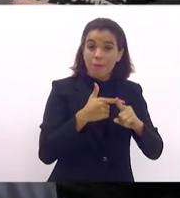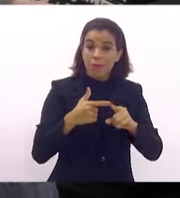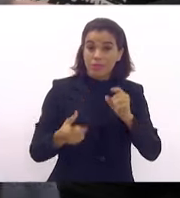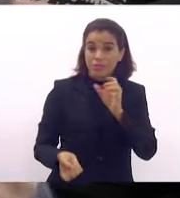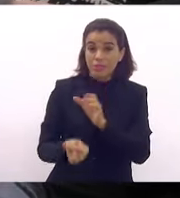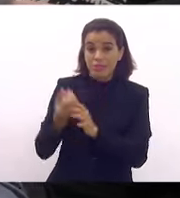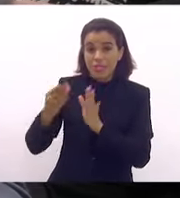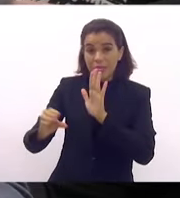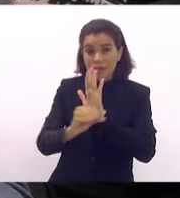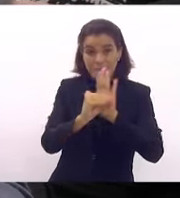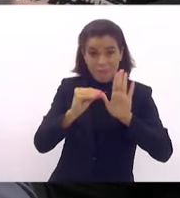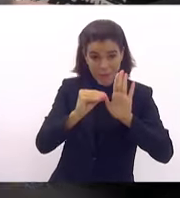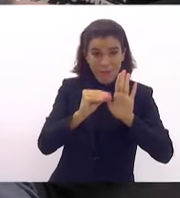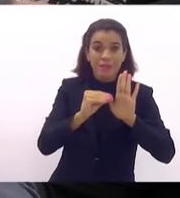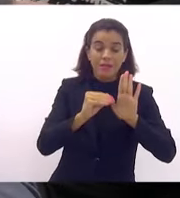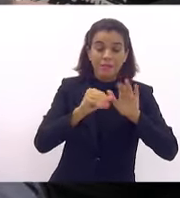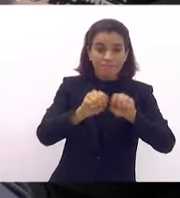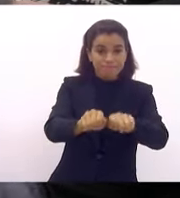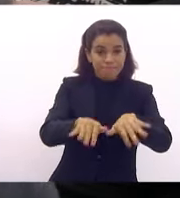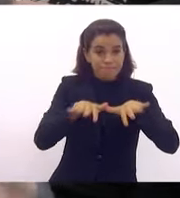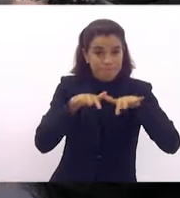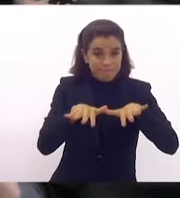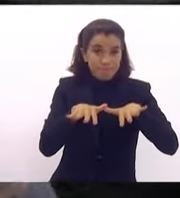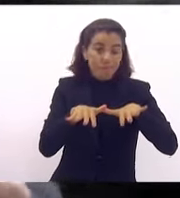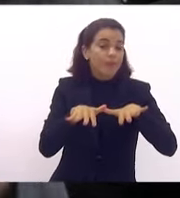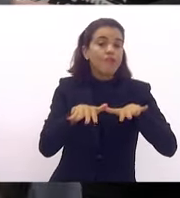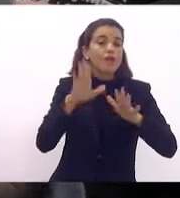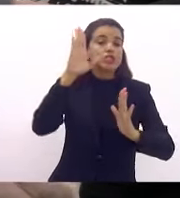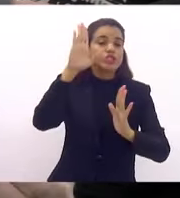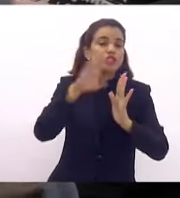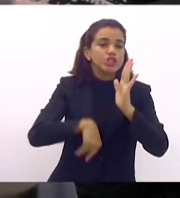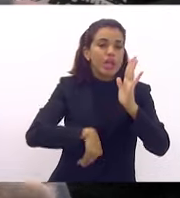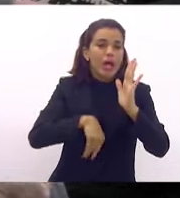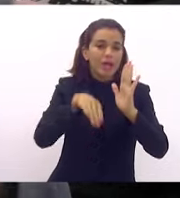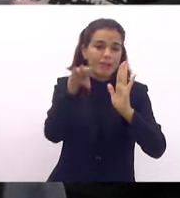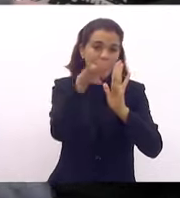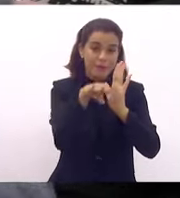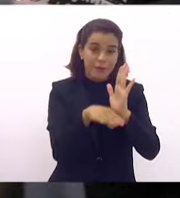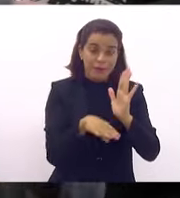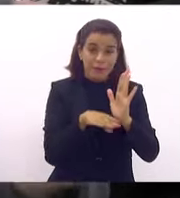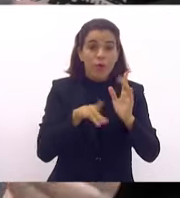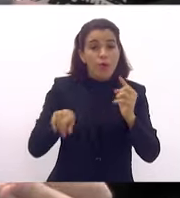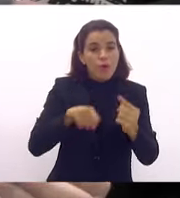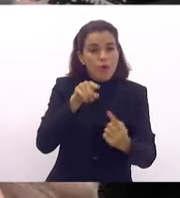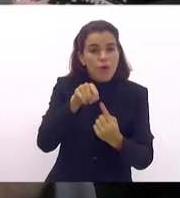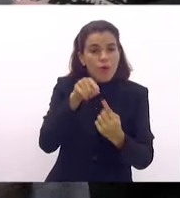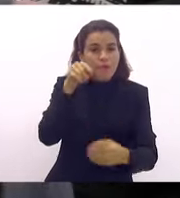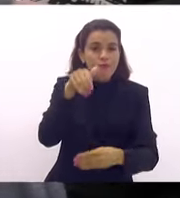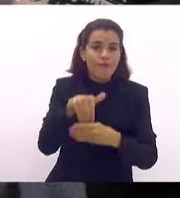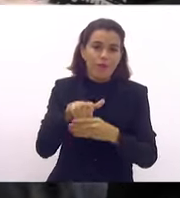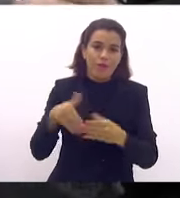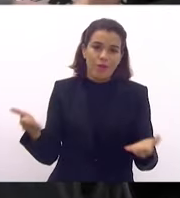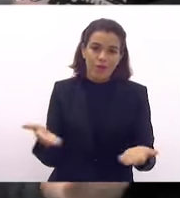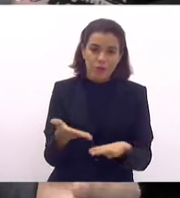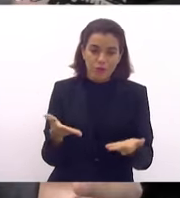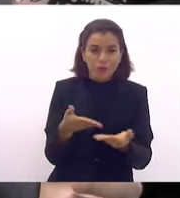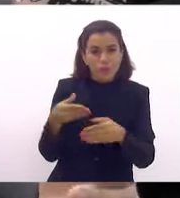o projeto sai de pauta. É, e a gente não quer que saia de pauta, a gente quer que ele seja votado hoje. Então, eu vou encaminhar para a Vossa Excelência essas sugestões de